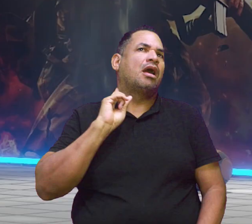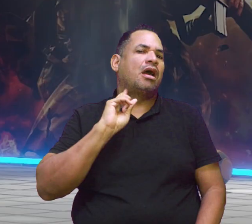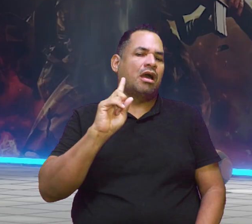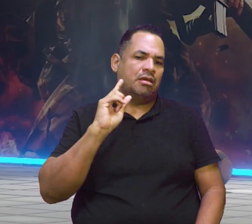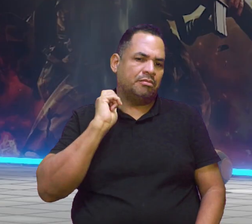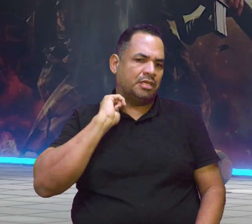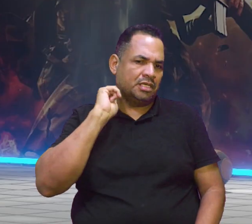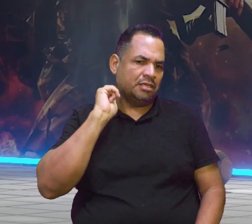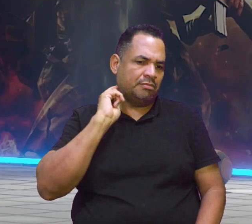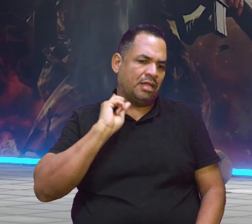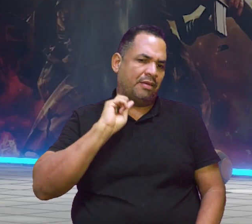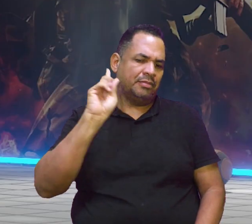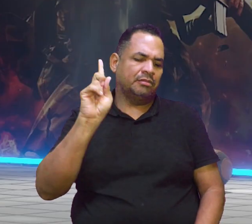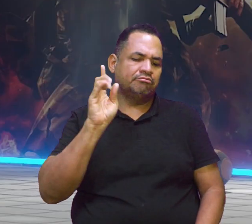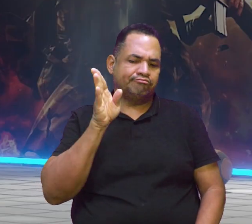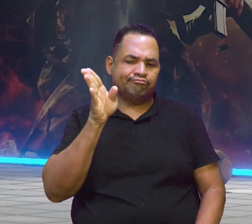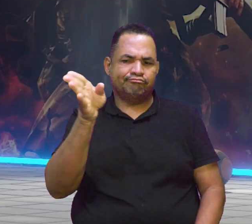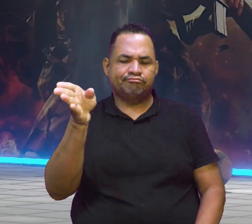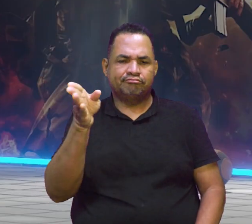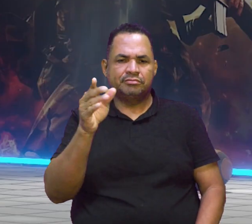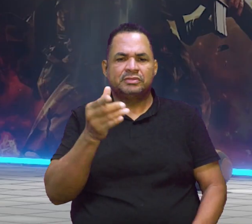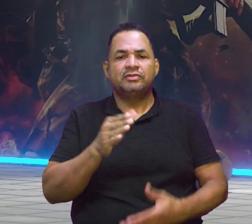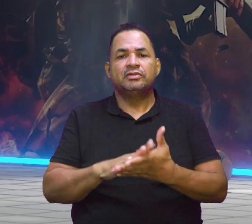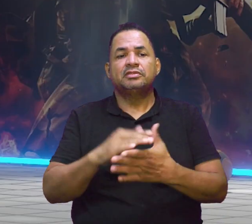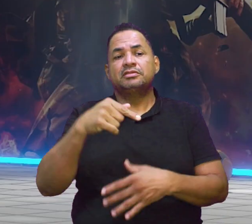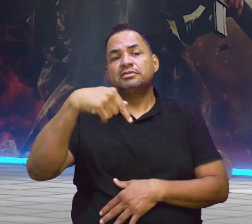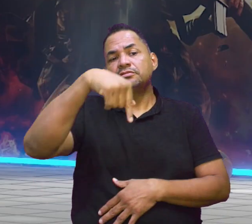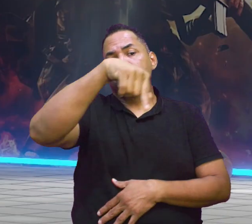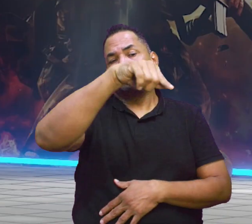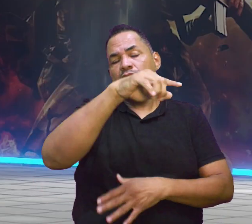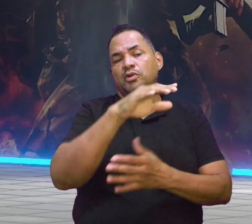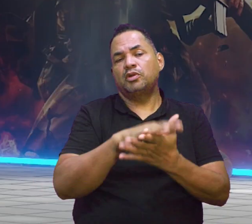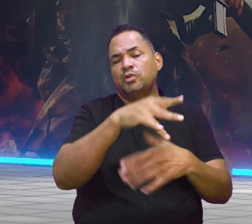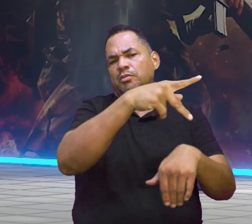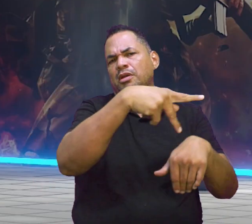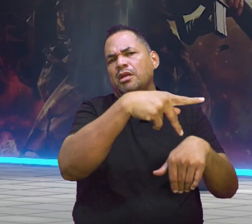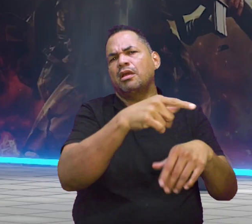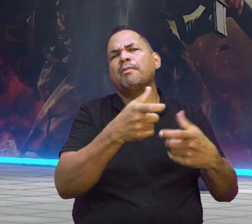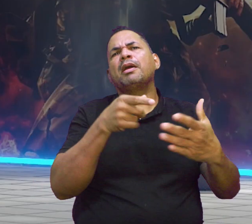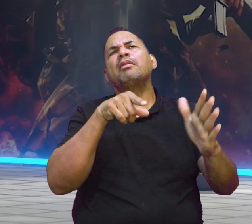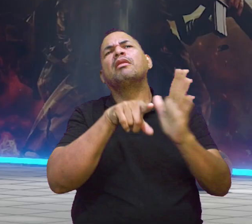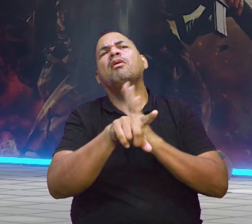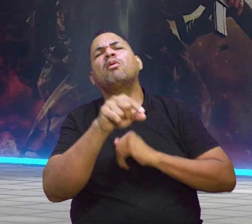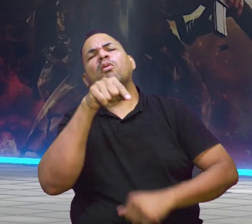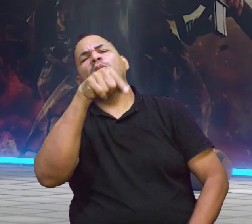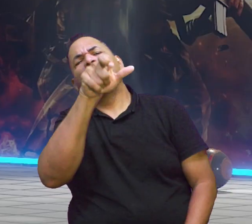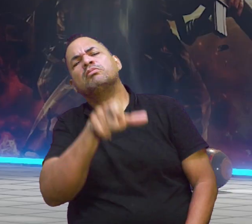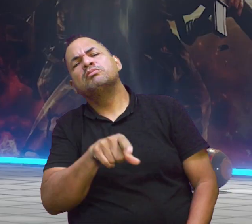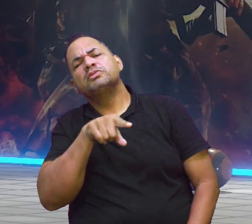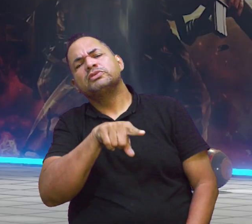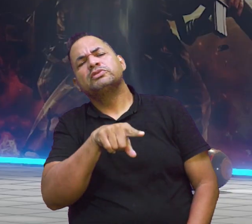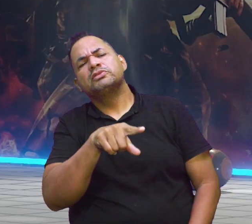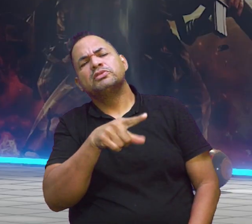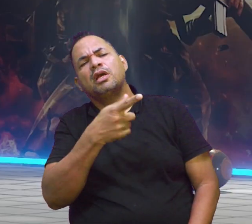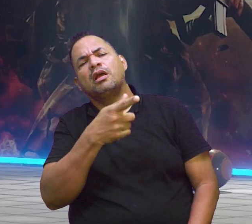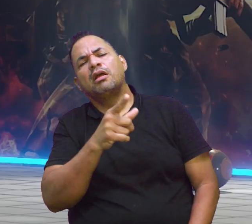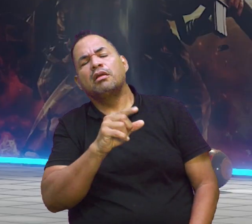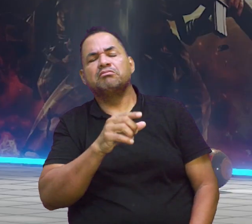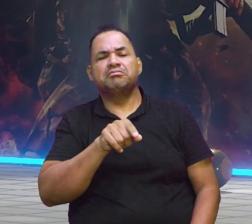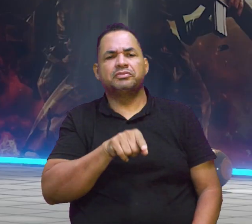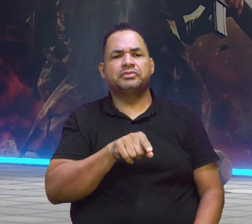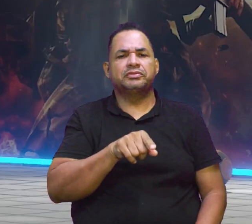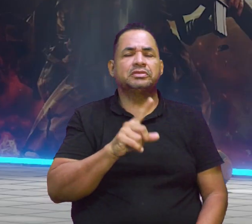você fosse para fora do país, se alguém te perguntasse de onde que você veio, você iria falar que você é de